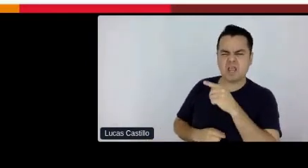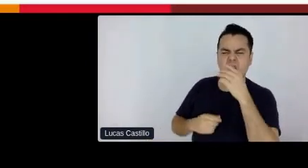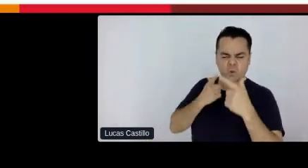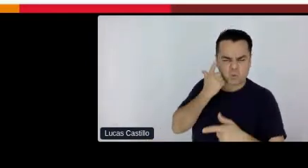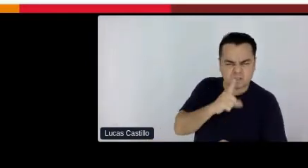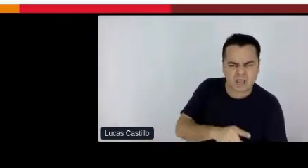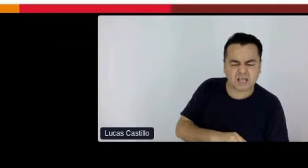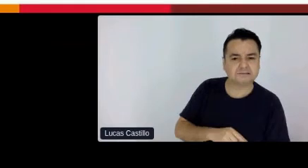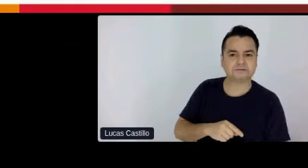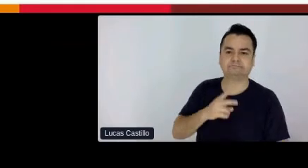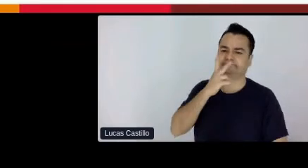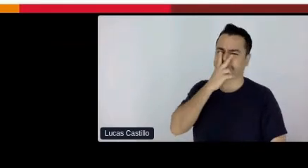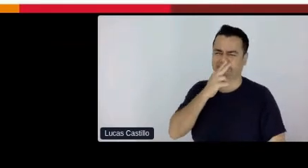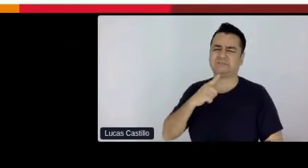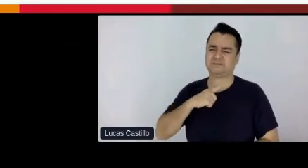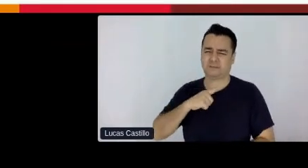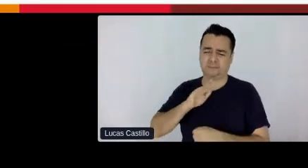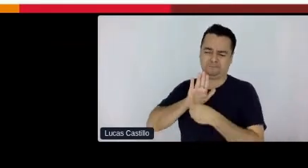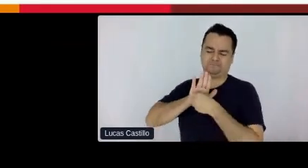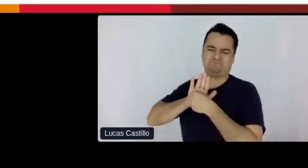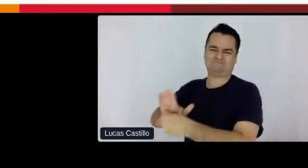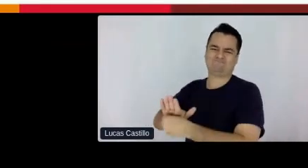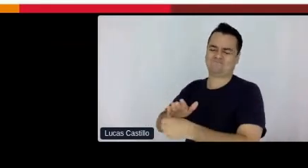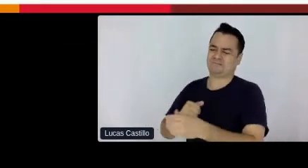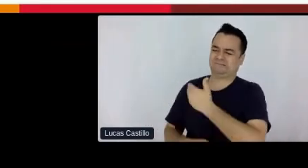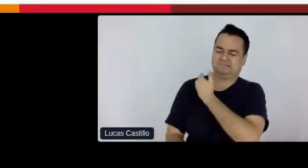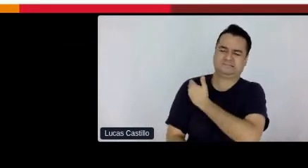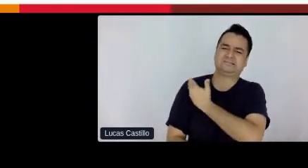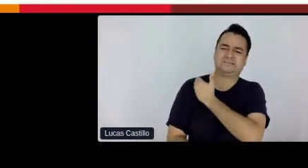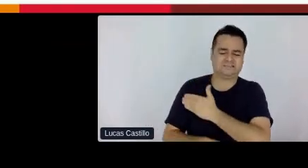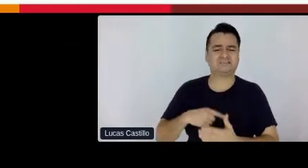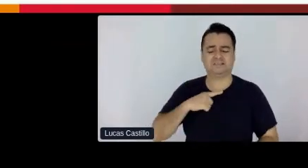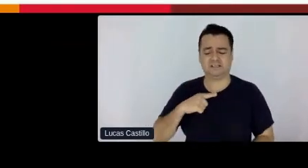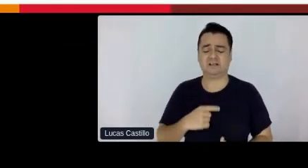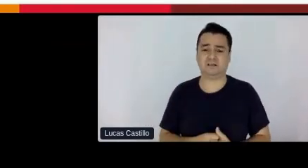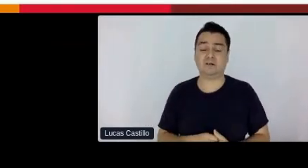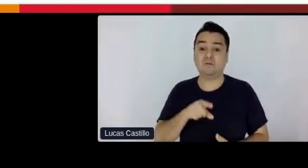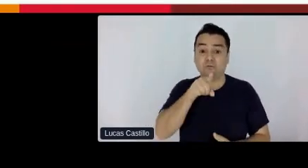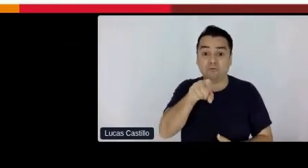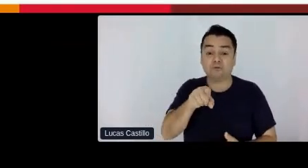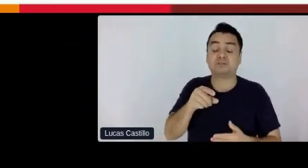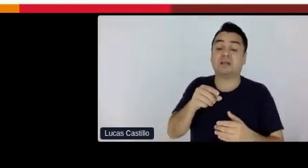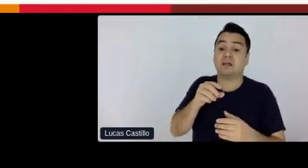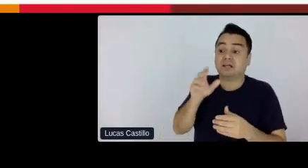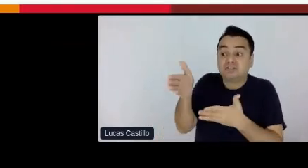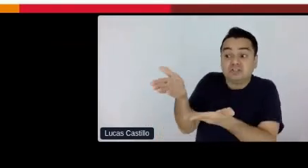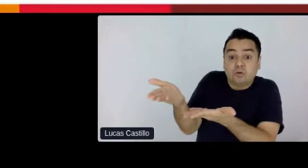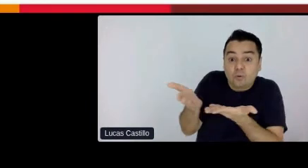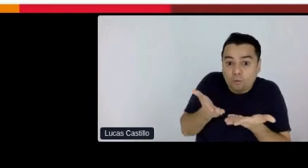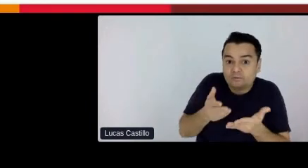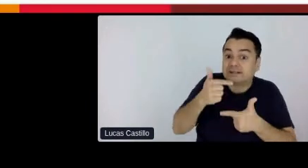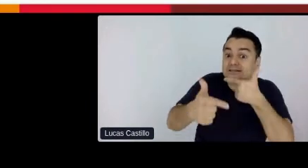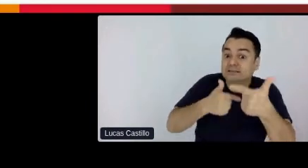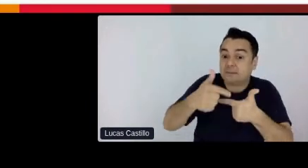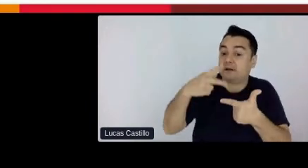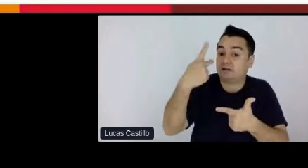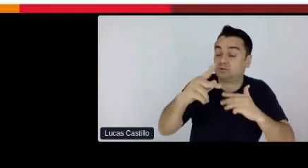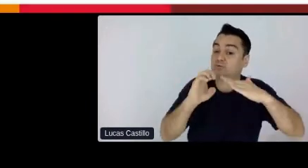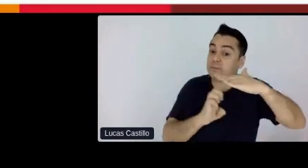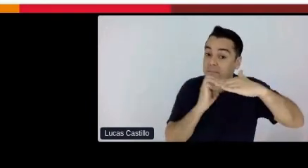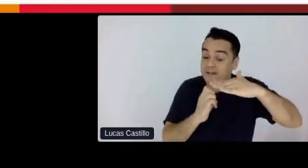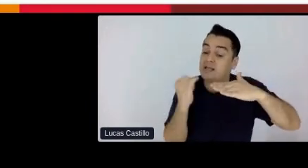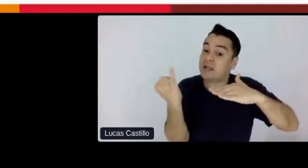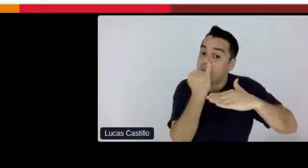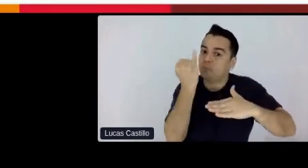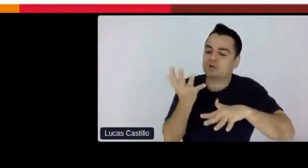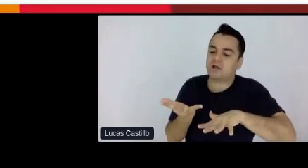abrir uma vaga, é importante saber lidar, né, com as pessoas com deficiência e é importante a gente saber a diferença entre incluir